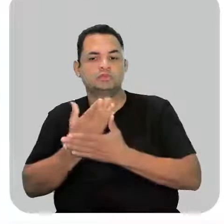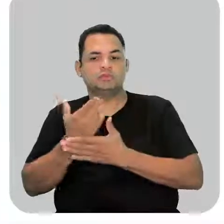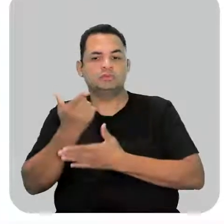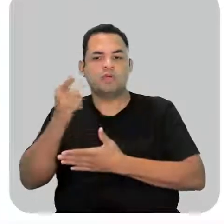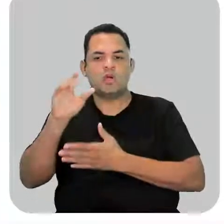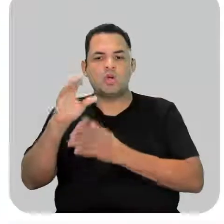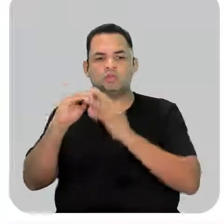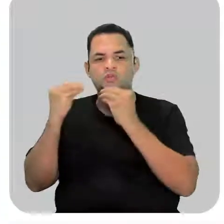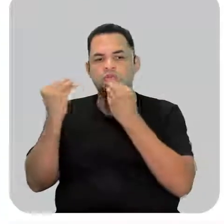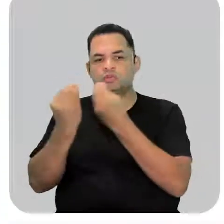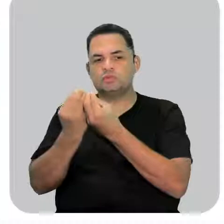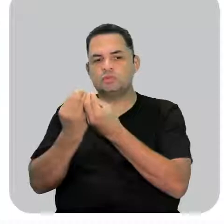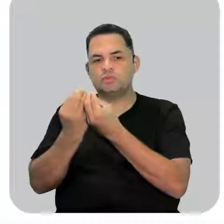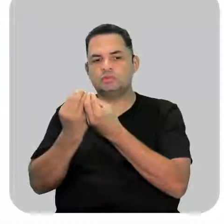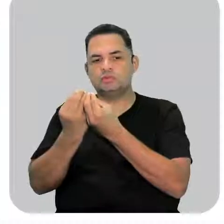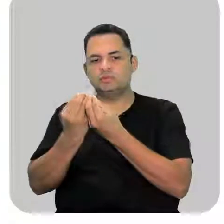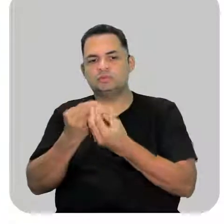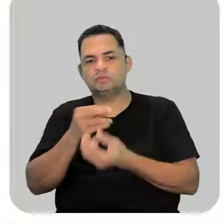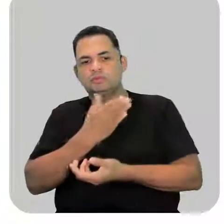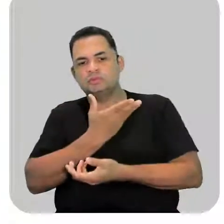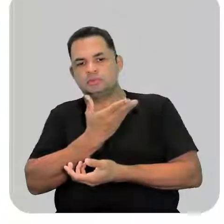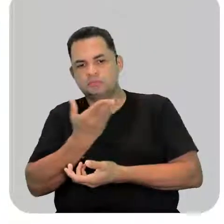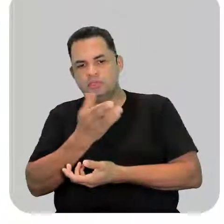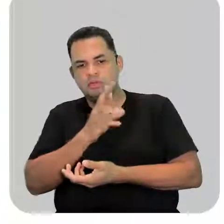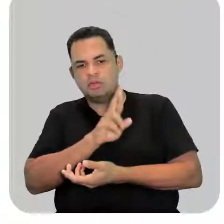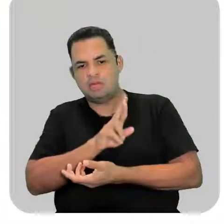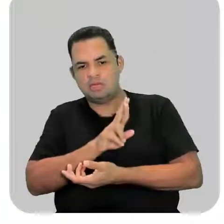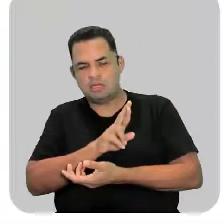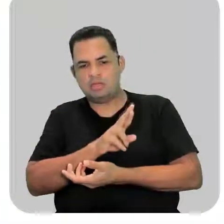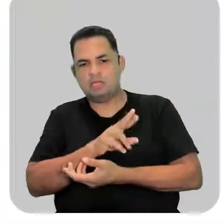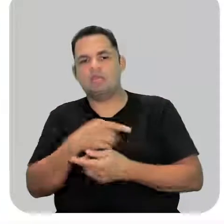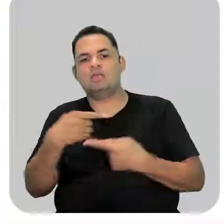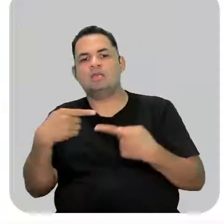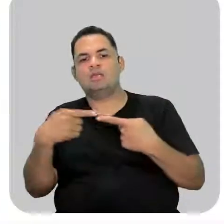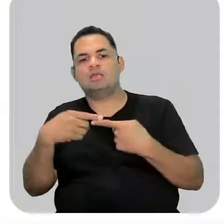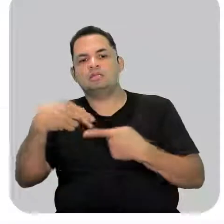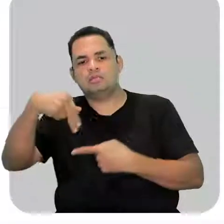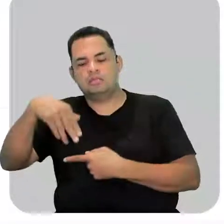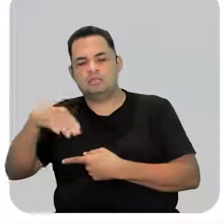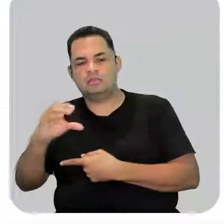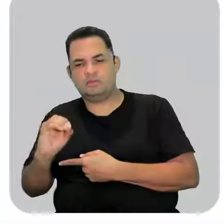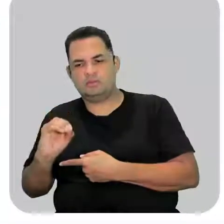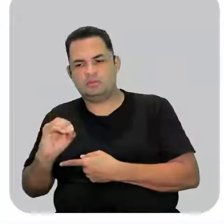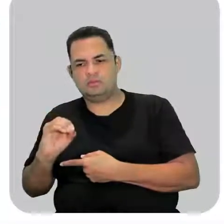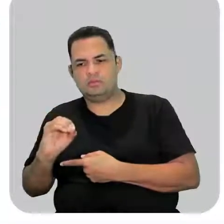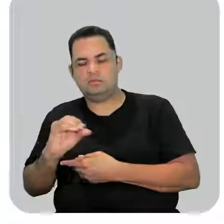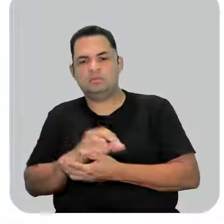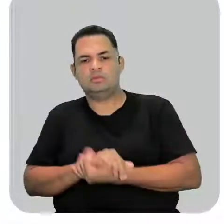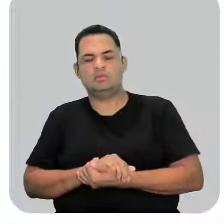aos compostos nitrosos, que são esses compostos aqui, que também existem, viu, pessoal?